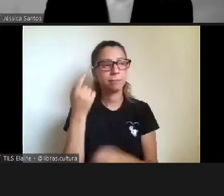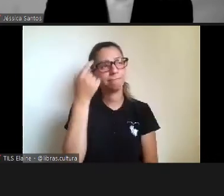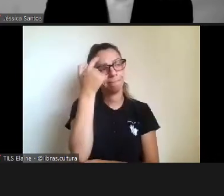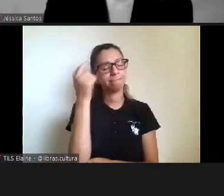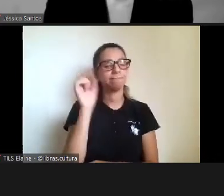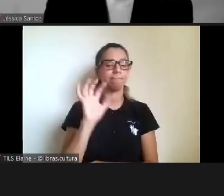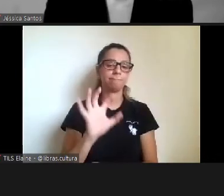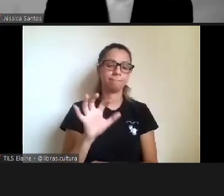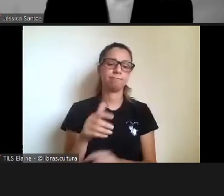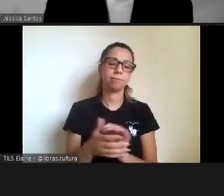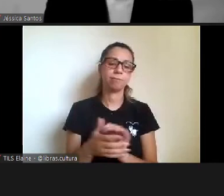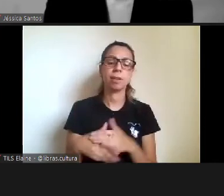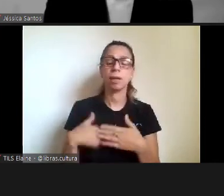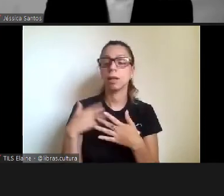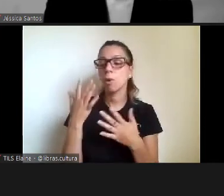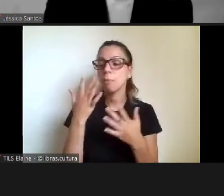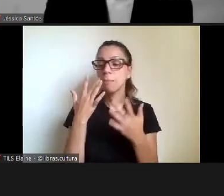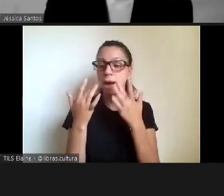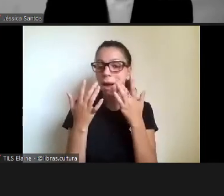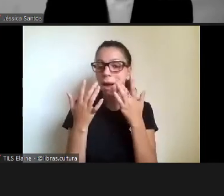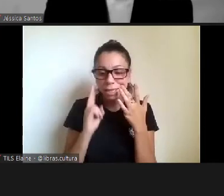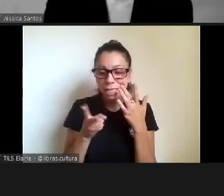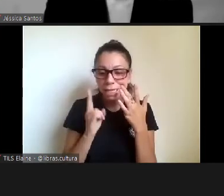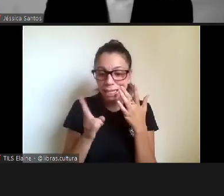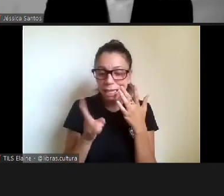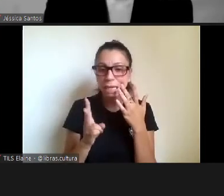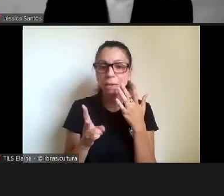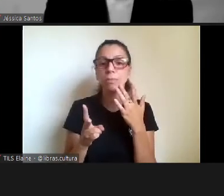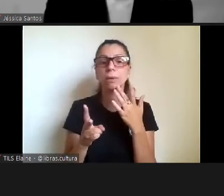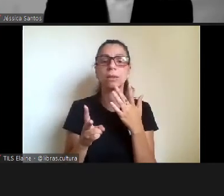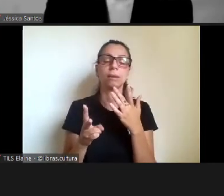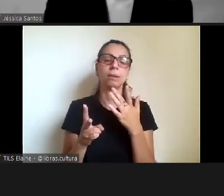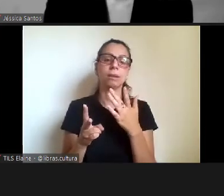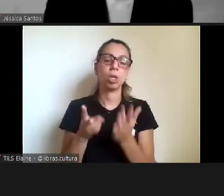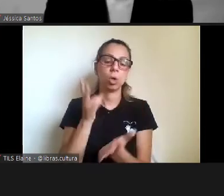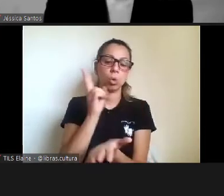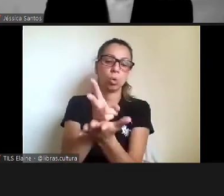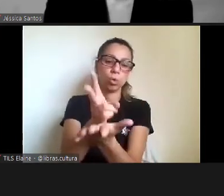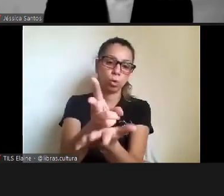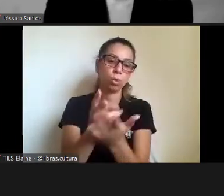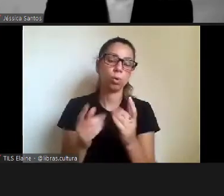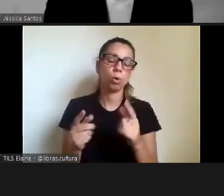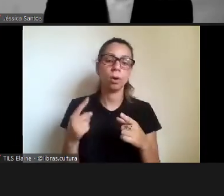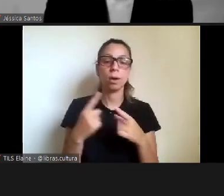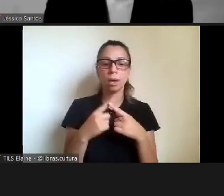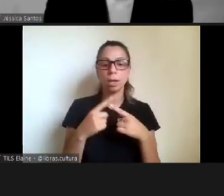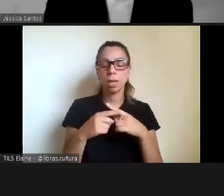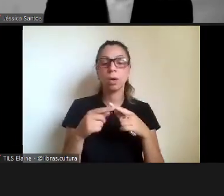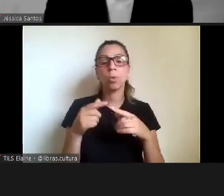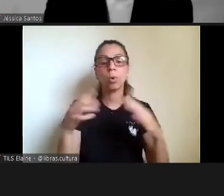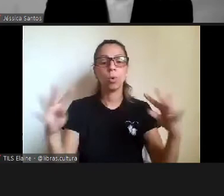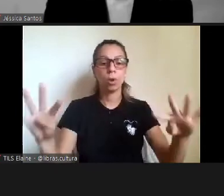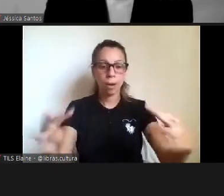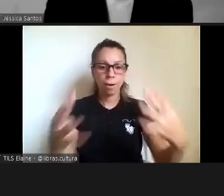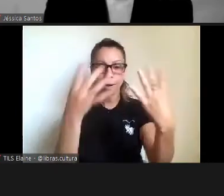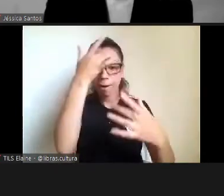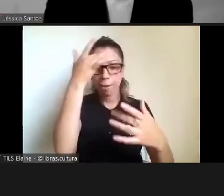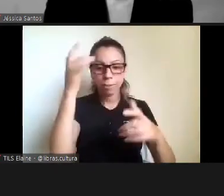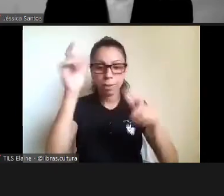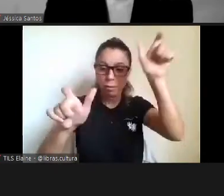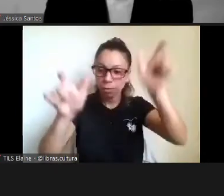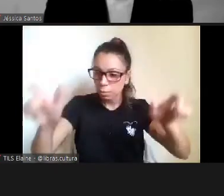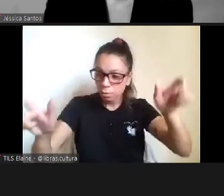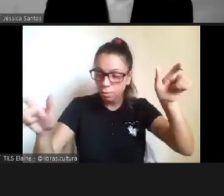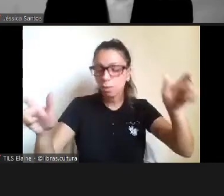teatro é uma arte inacabada por si, né, e que o público faz esse acabamento, o público conclui aquilo que o artista começa,